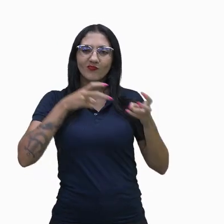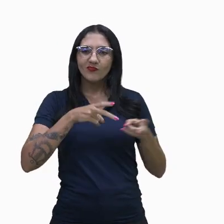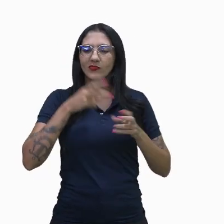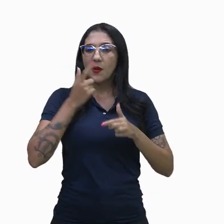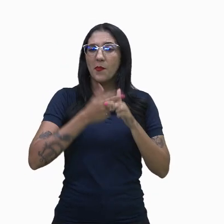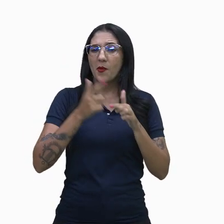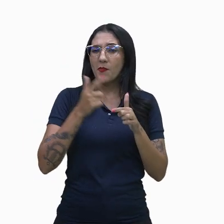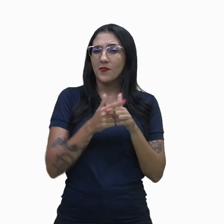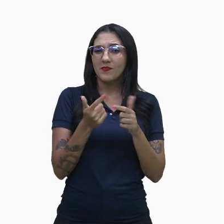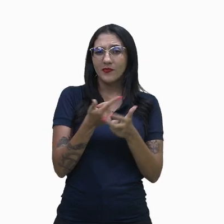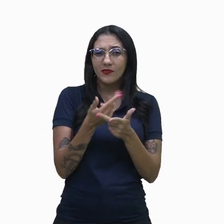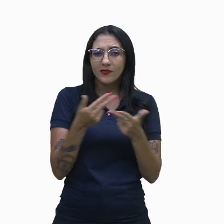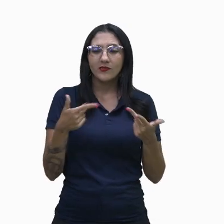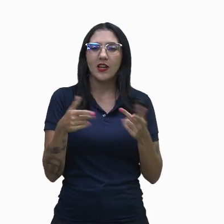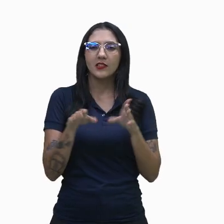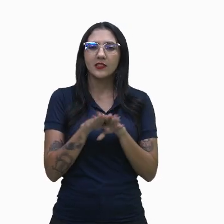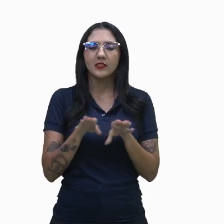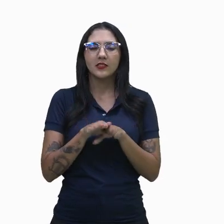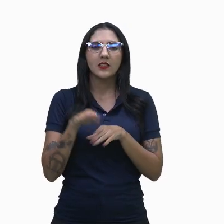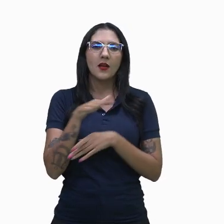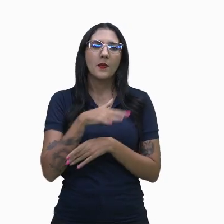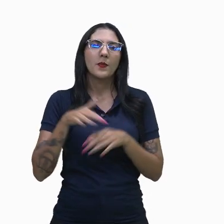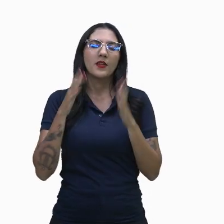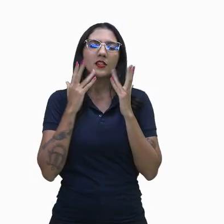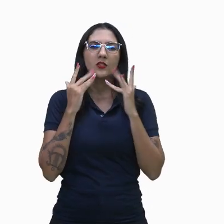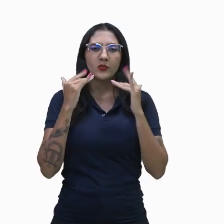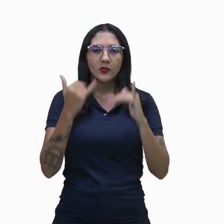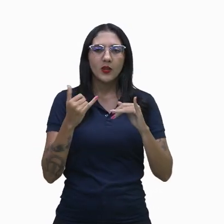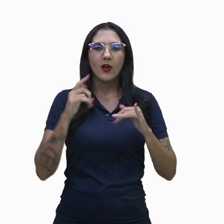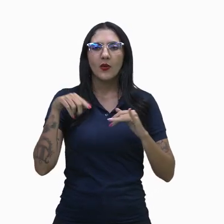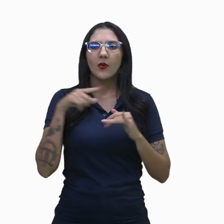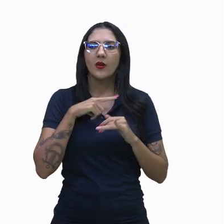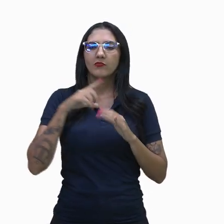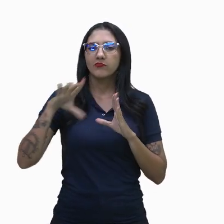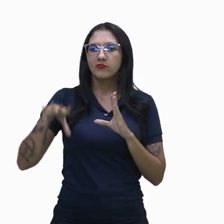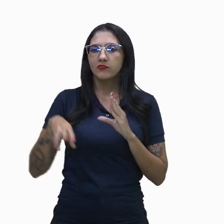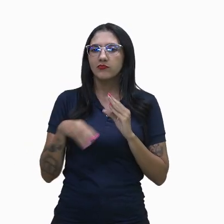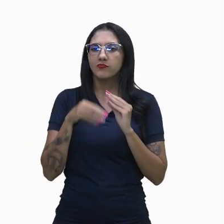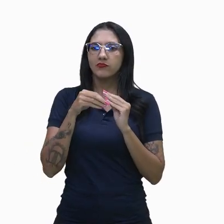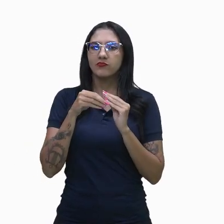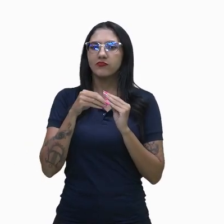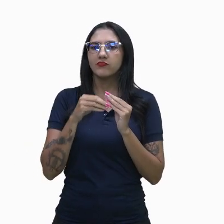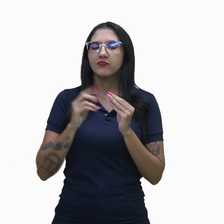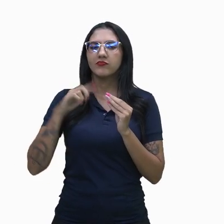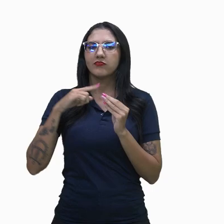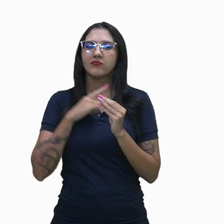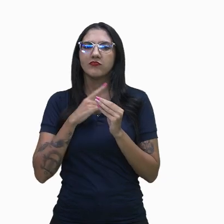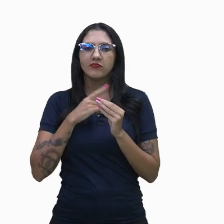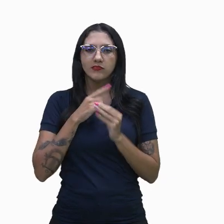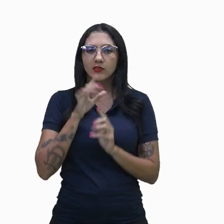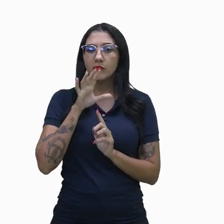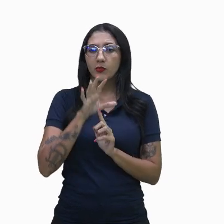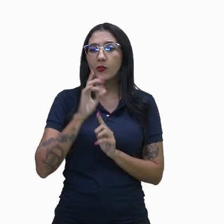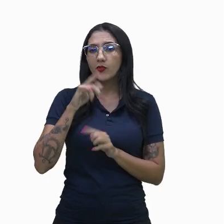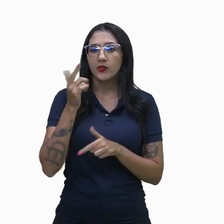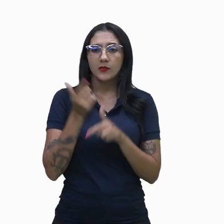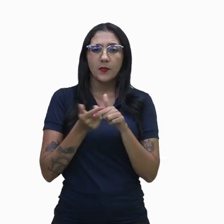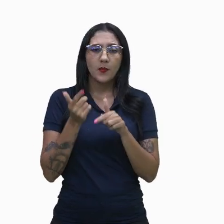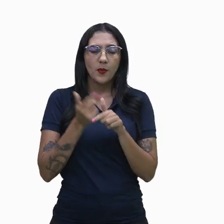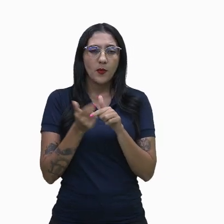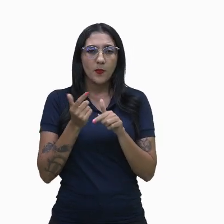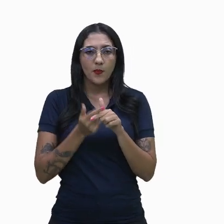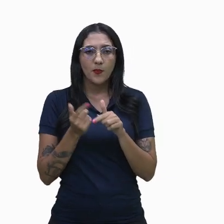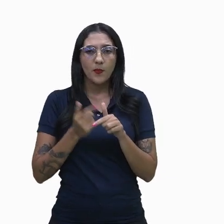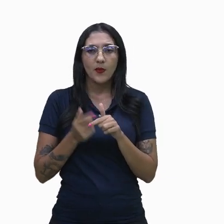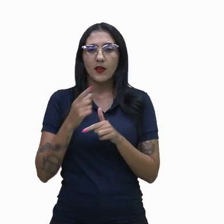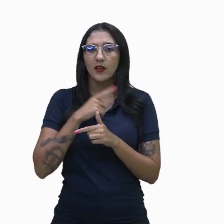problemas ambientais que contribuem, né, significativamente ali para esses problemas